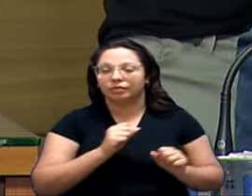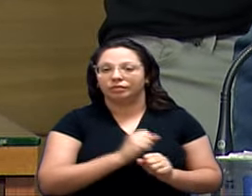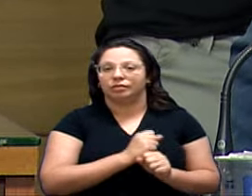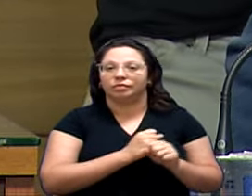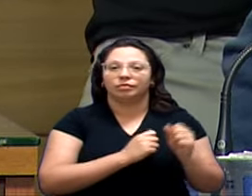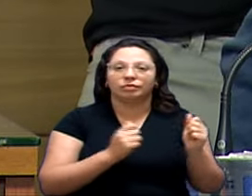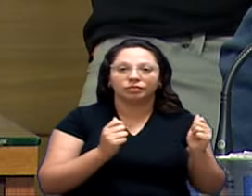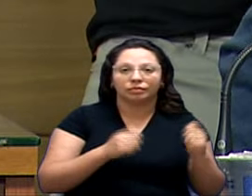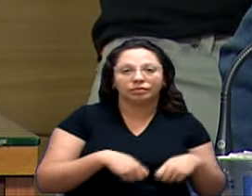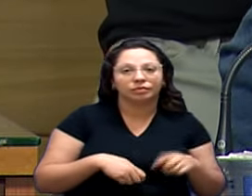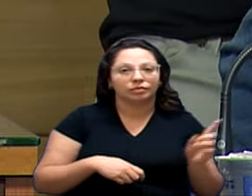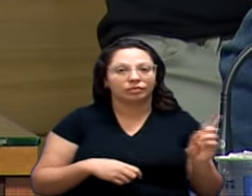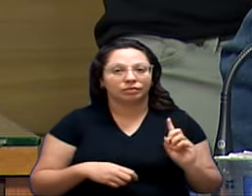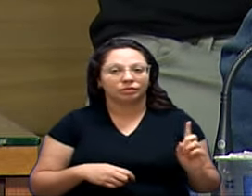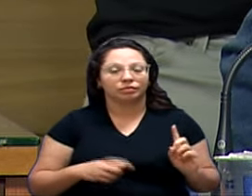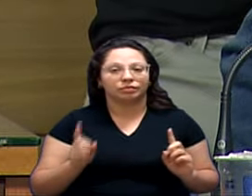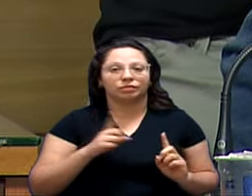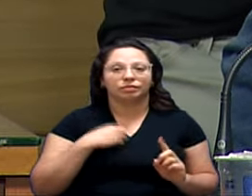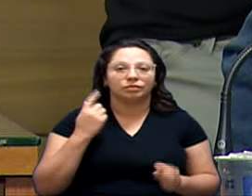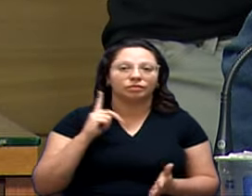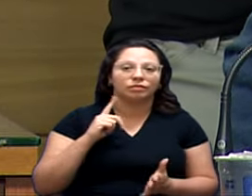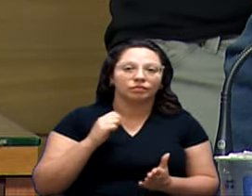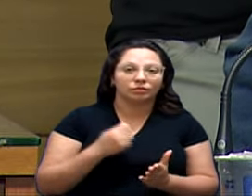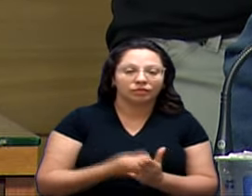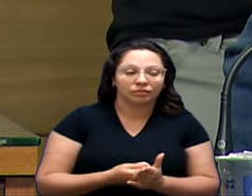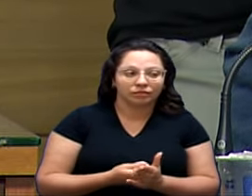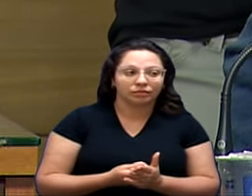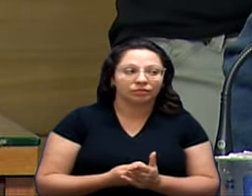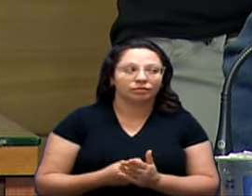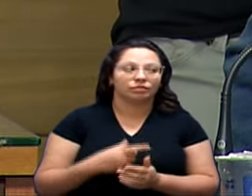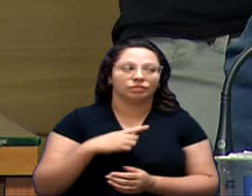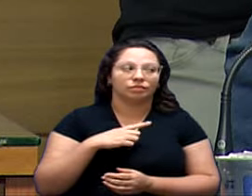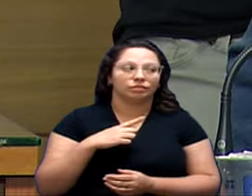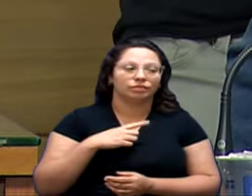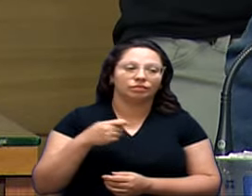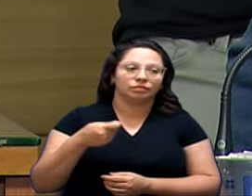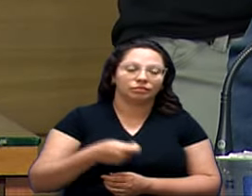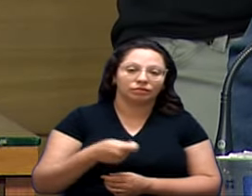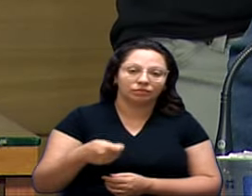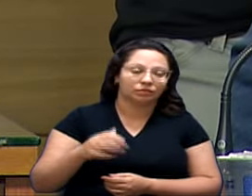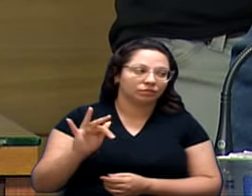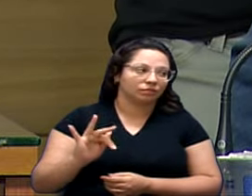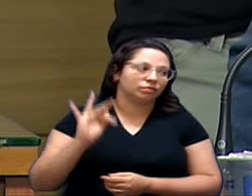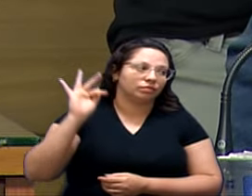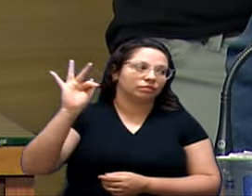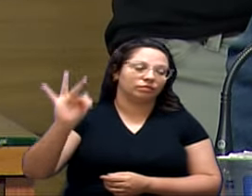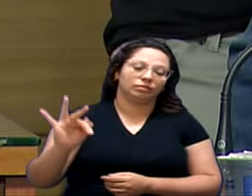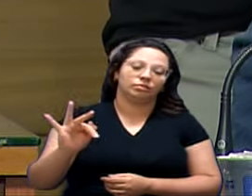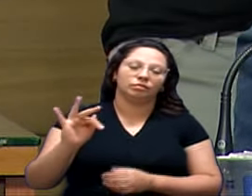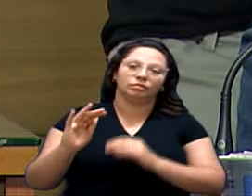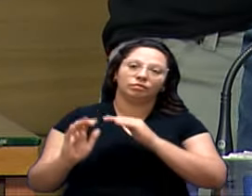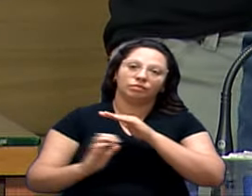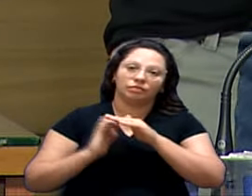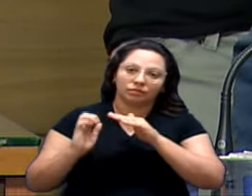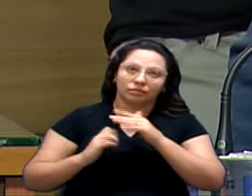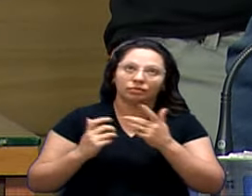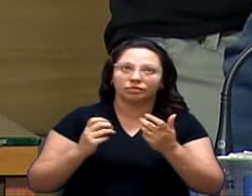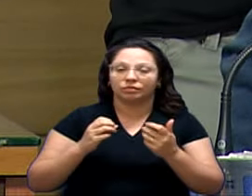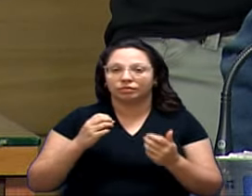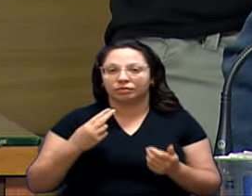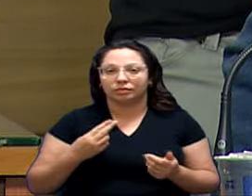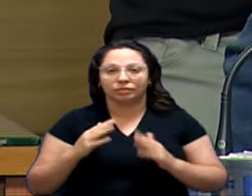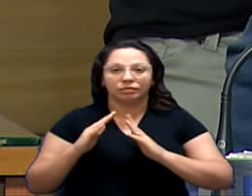do pacote eh de exigências para qualquer futuro empreendimento que se for é considerado